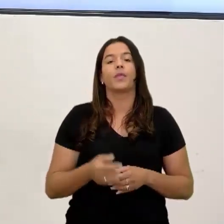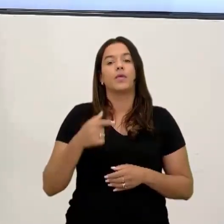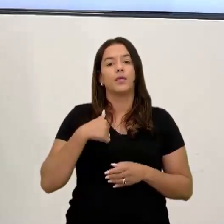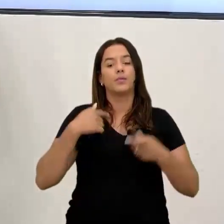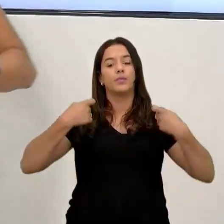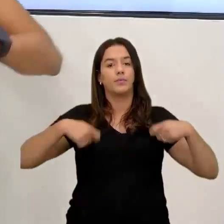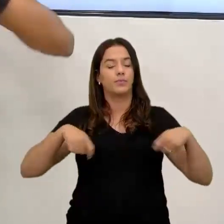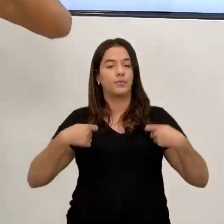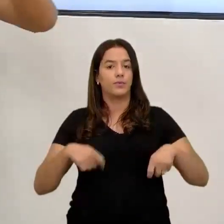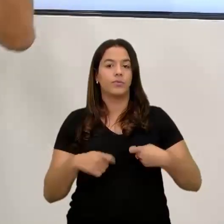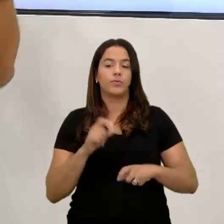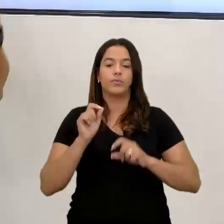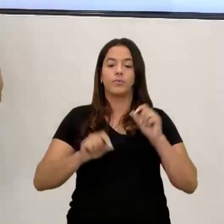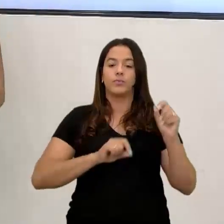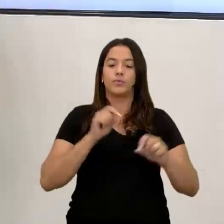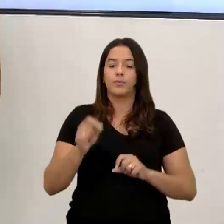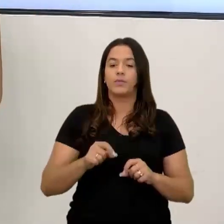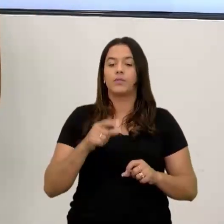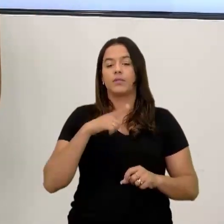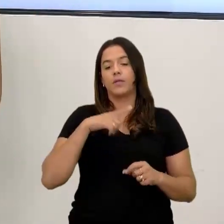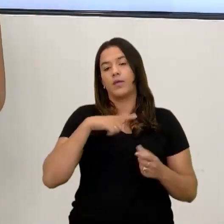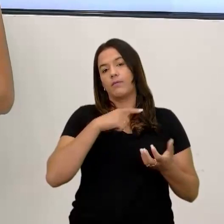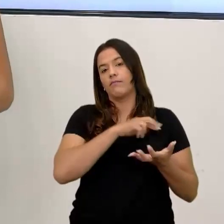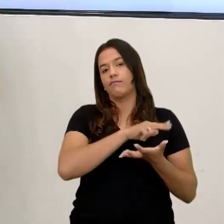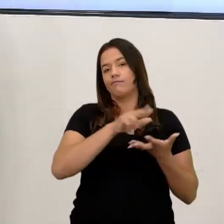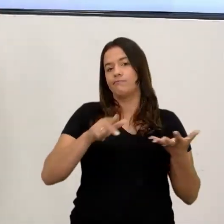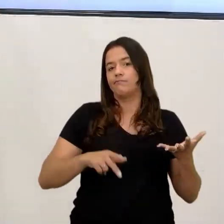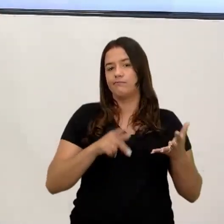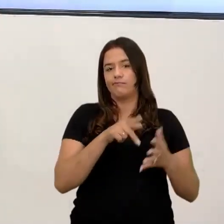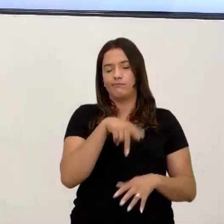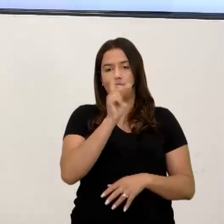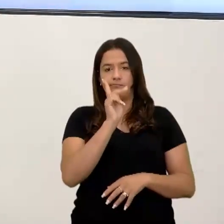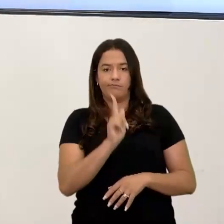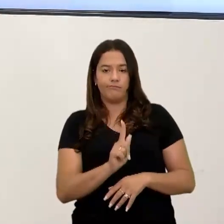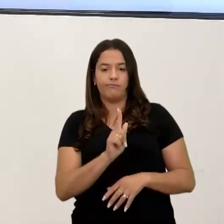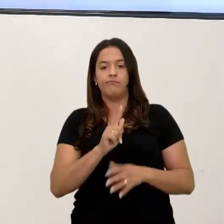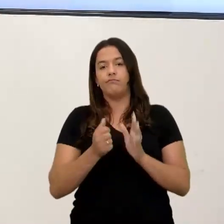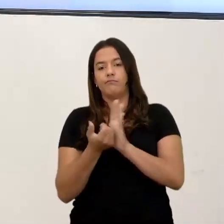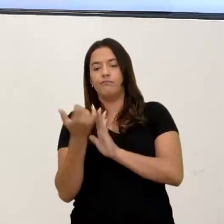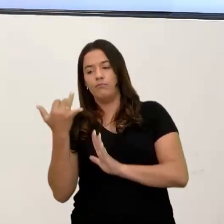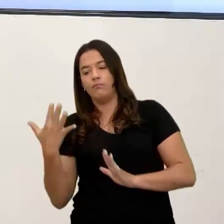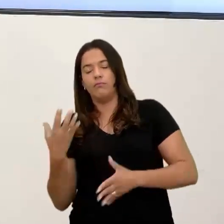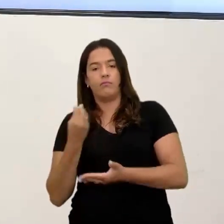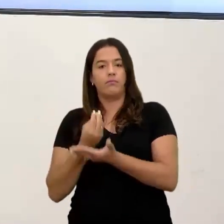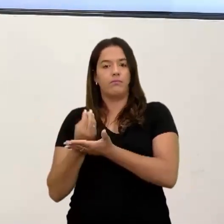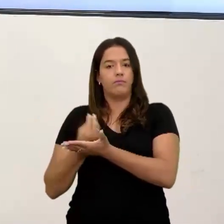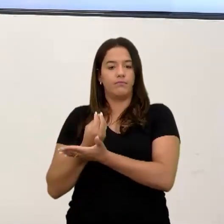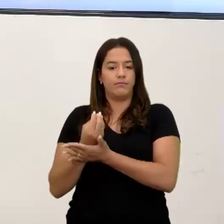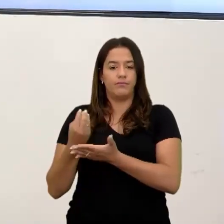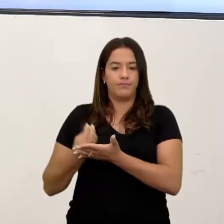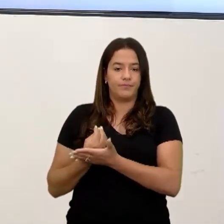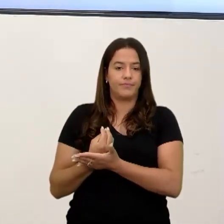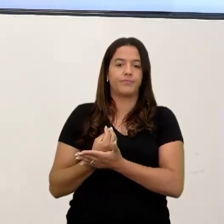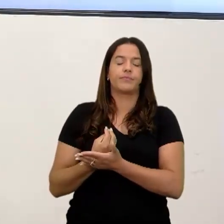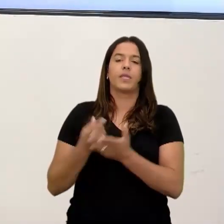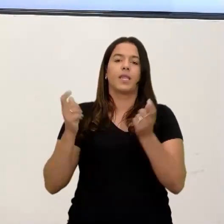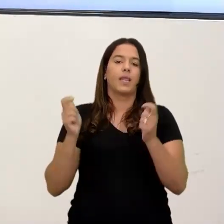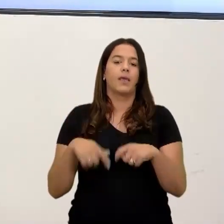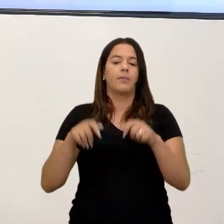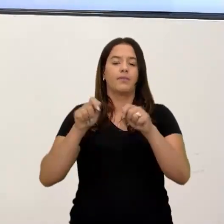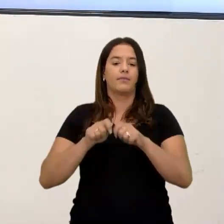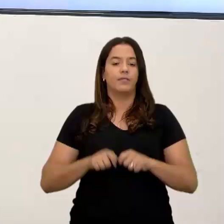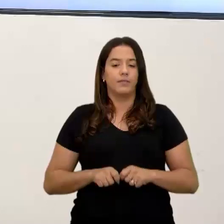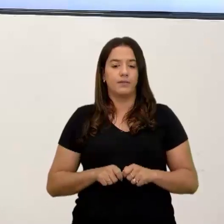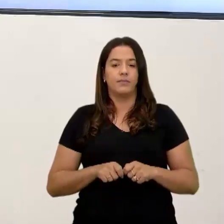se eu tivesse N quilogramas de farinha, então quantos salgadinhos eu poderia fazer,